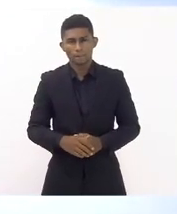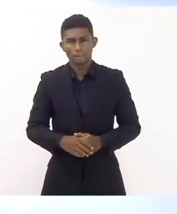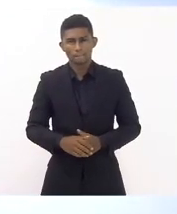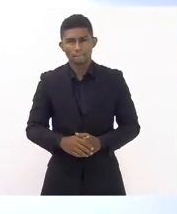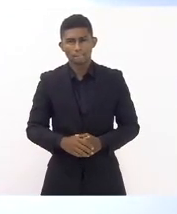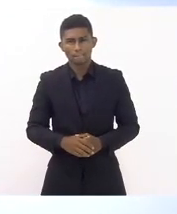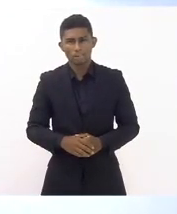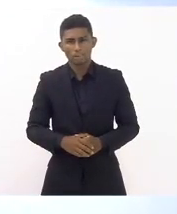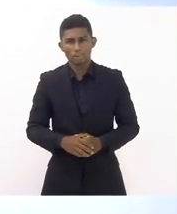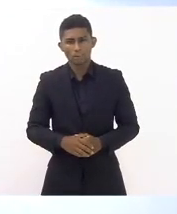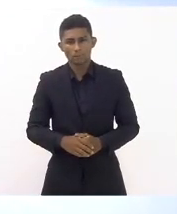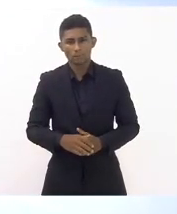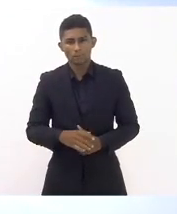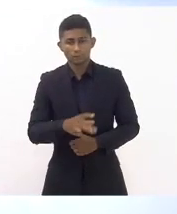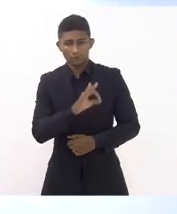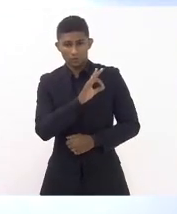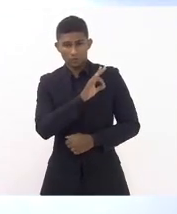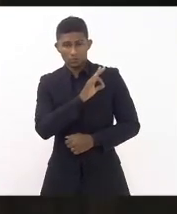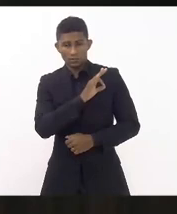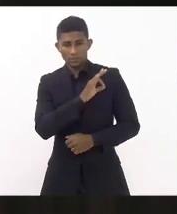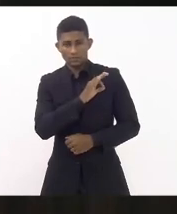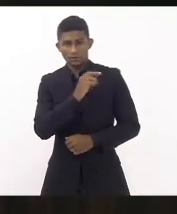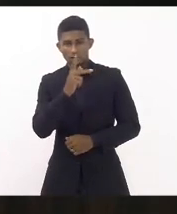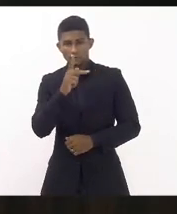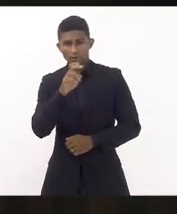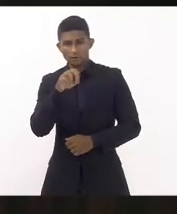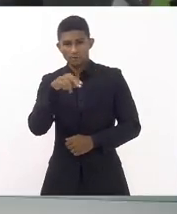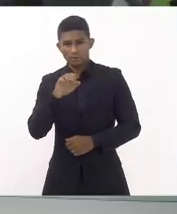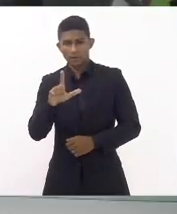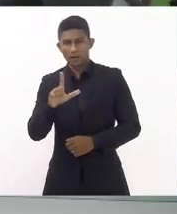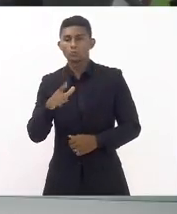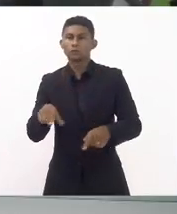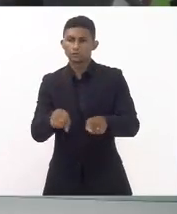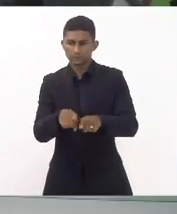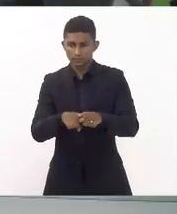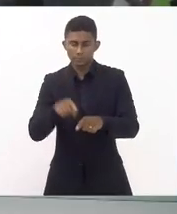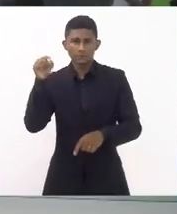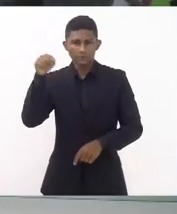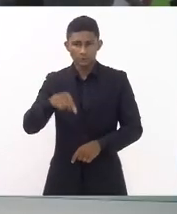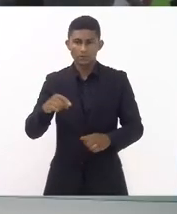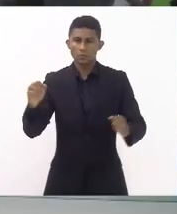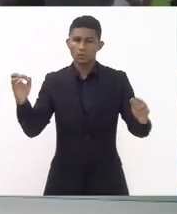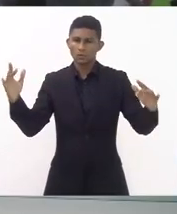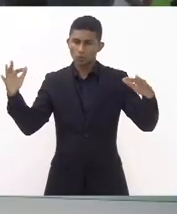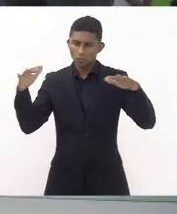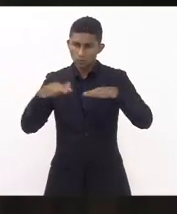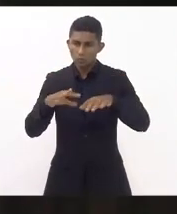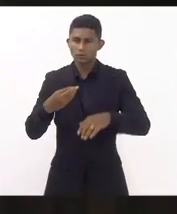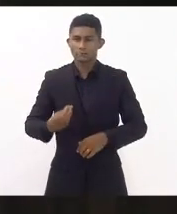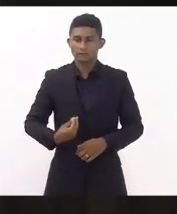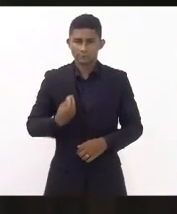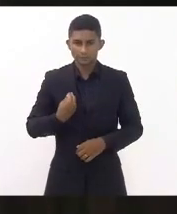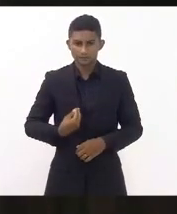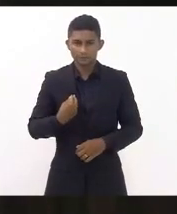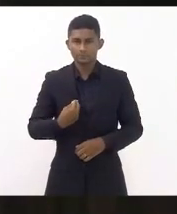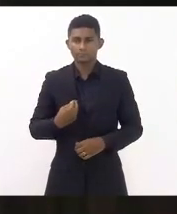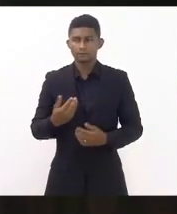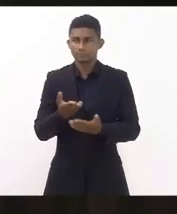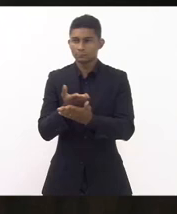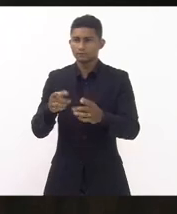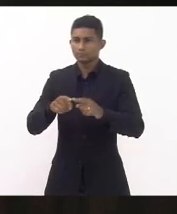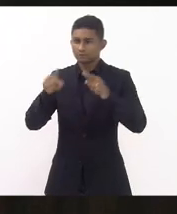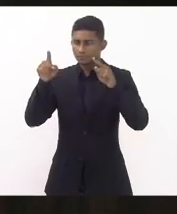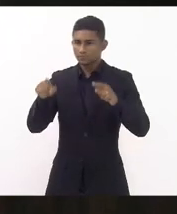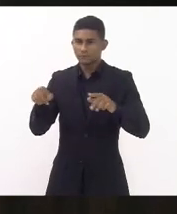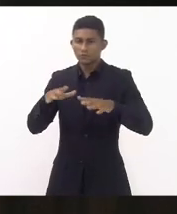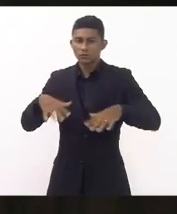A Polícia Penal também aqui ocupando as nossas galerias. E os servidores que a gente não conseguiu ler